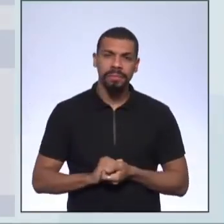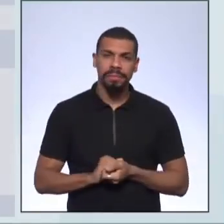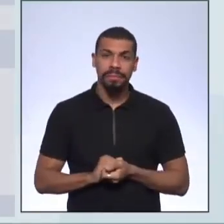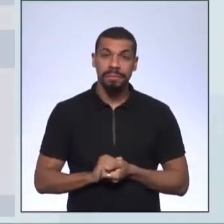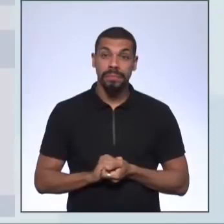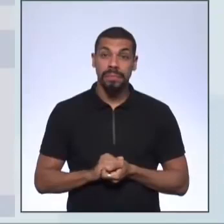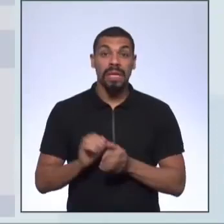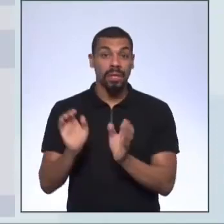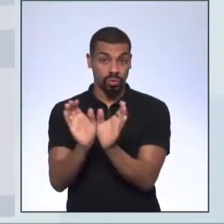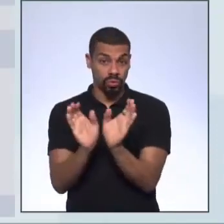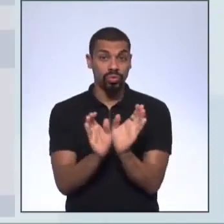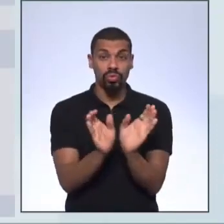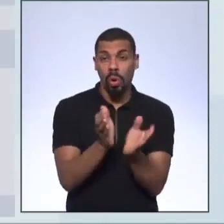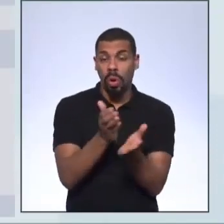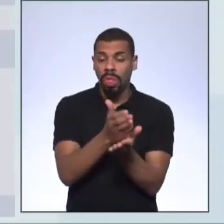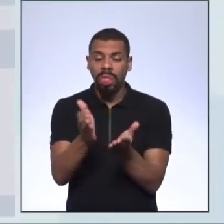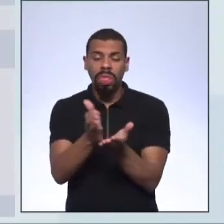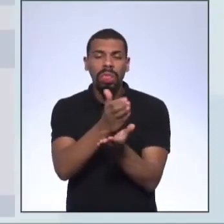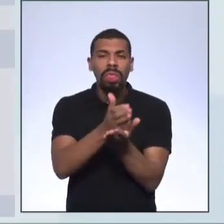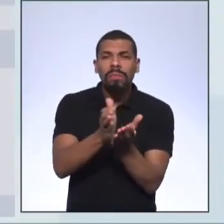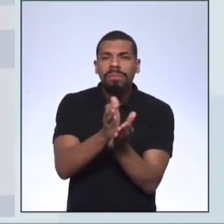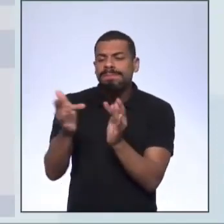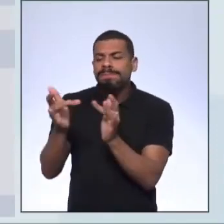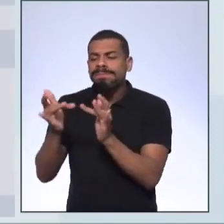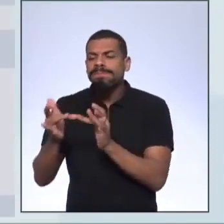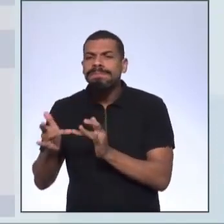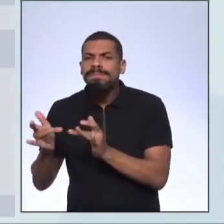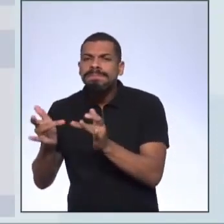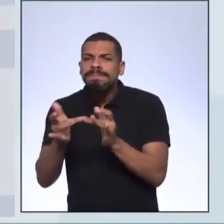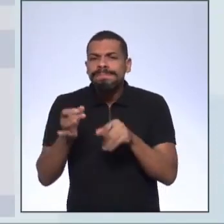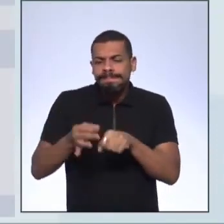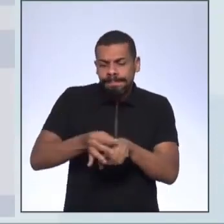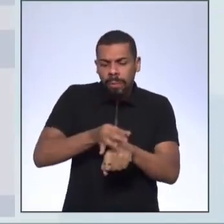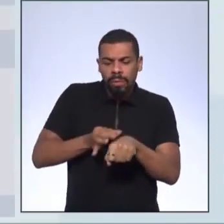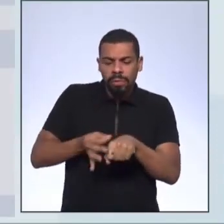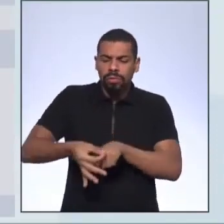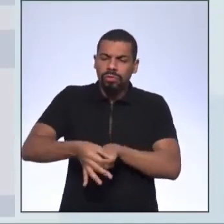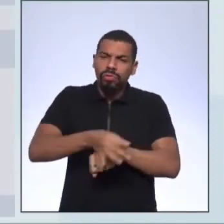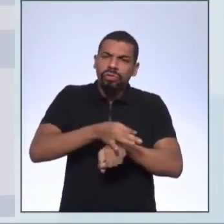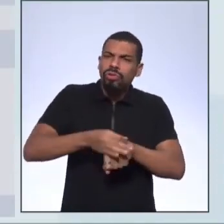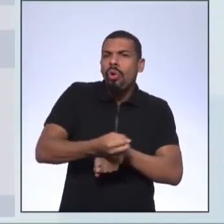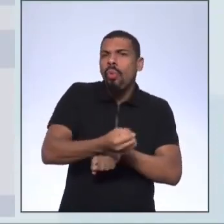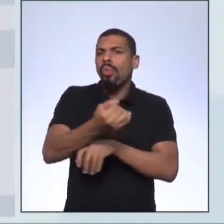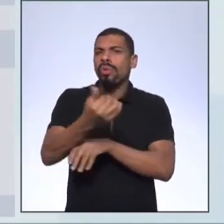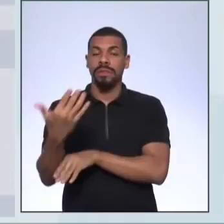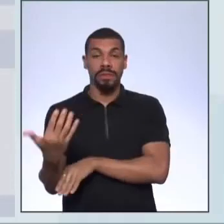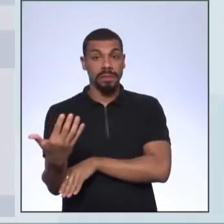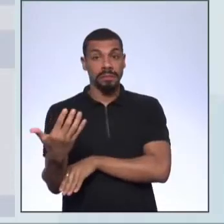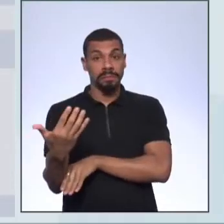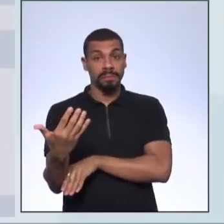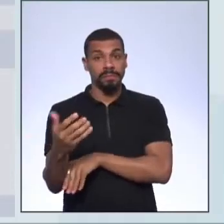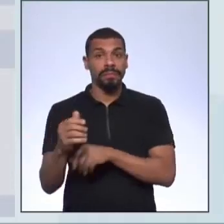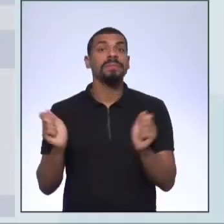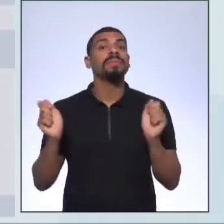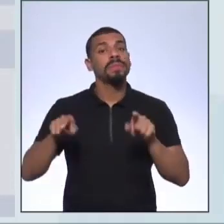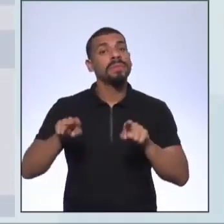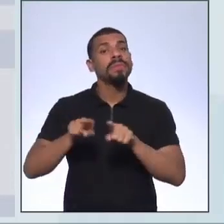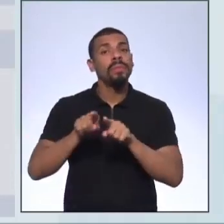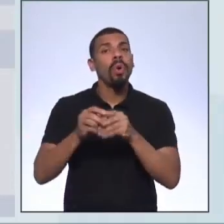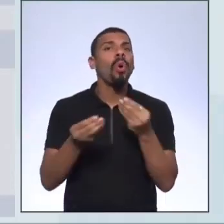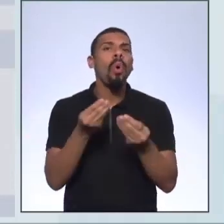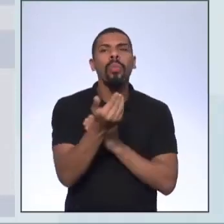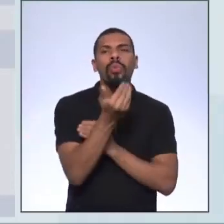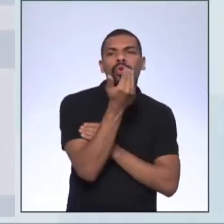esses grupos se organizam aí na forma da sua célula, né, o tipo de célula, a quantidade de célula, a forma de nutrição